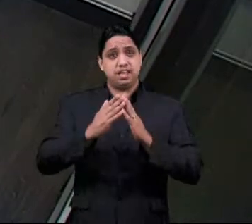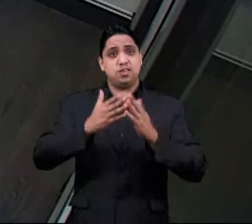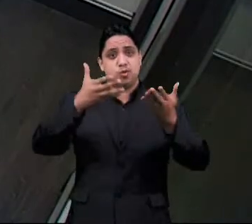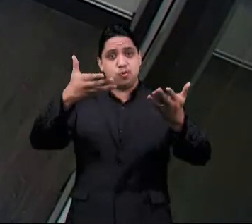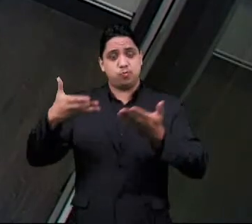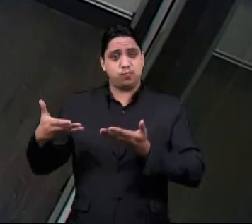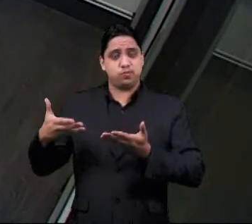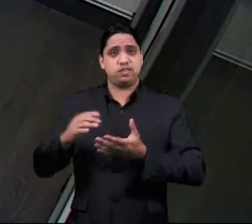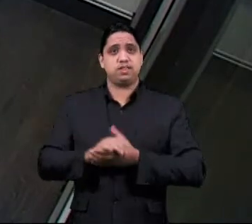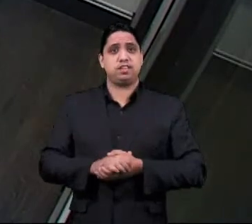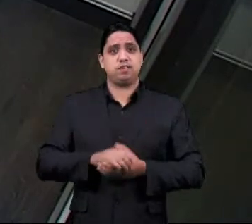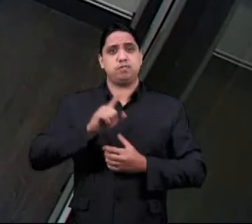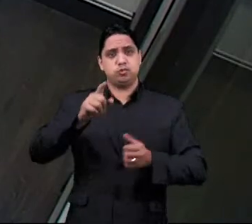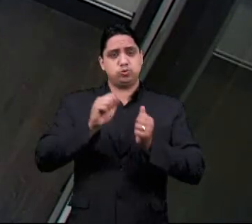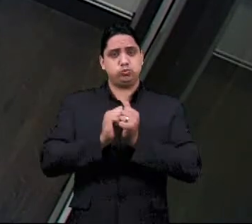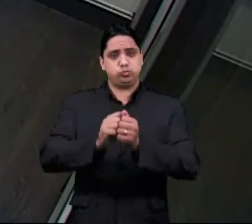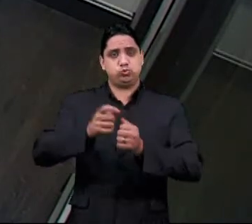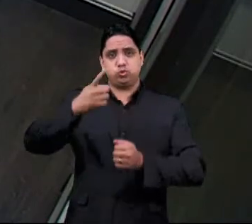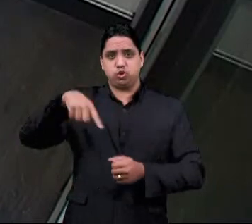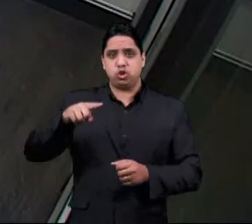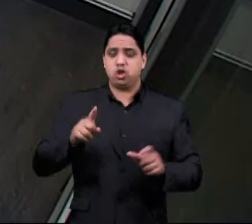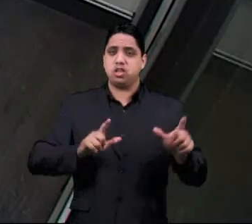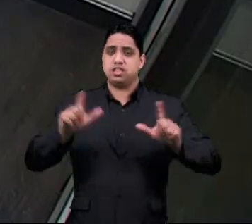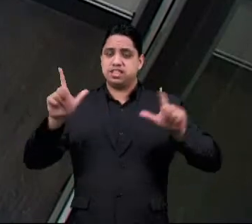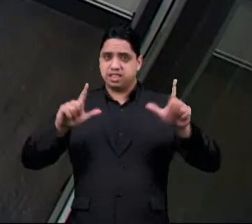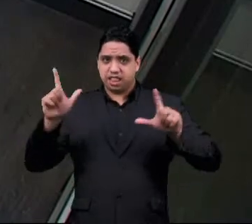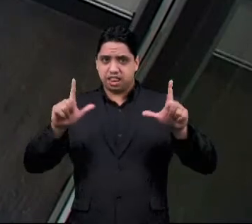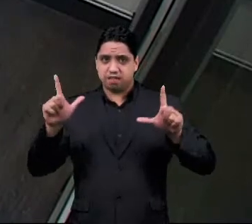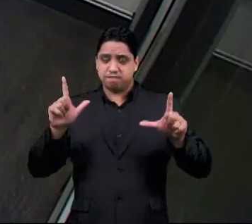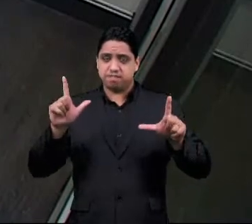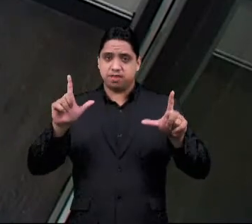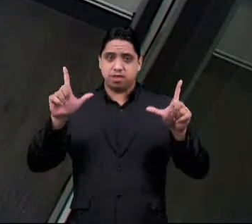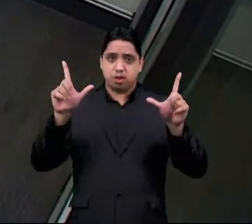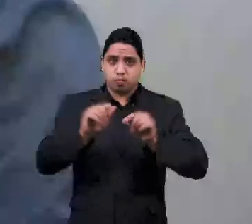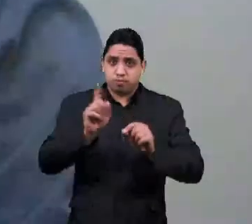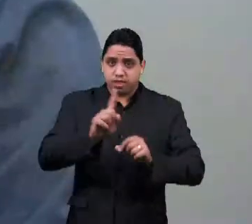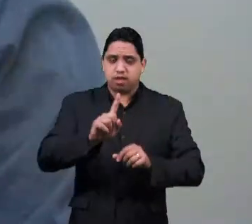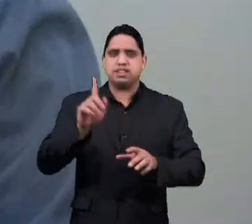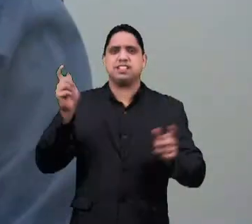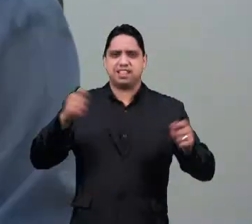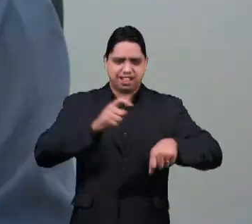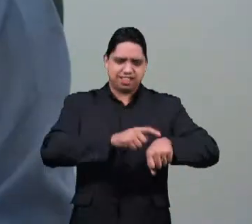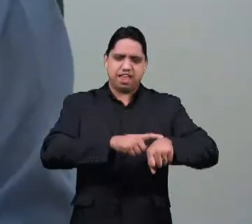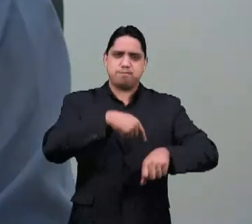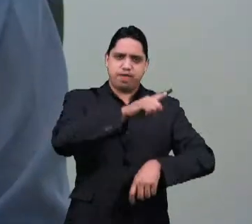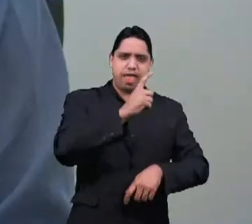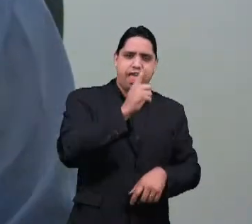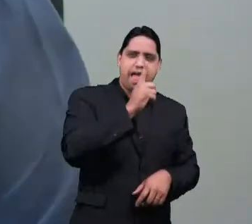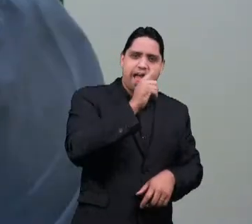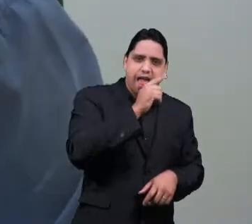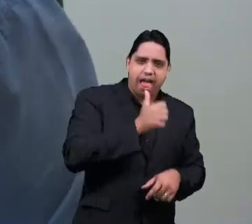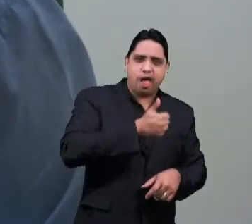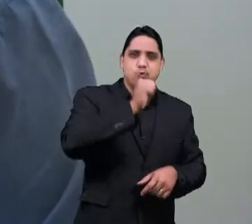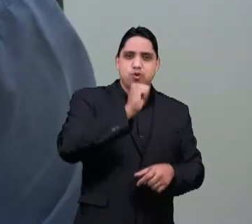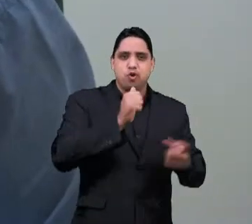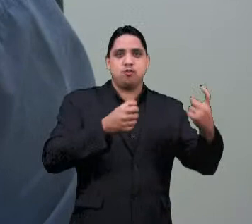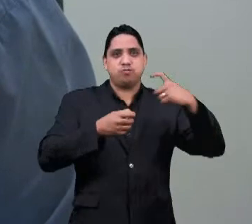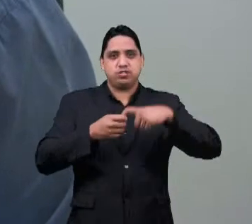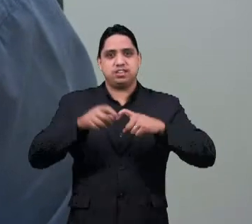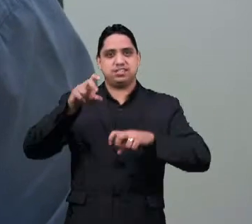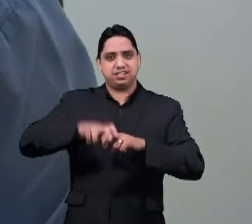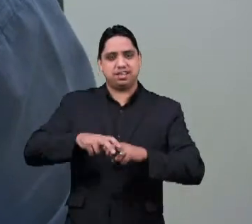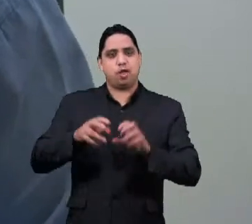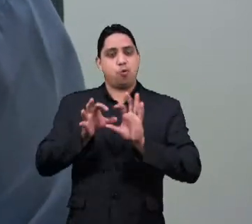possa continuar conosco. Não desligue a sua televisão, dá tempo de tomar uma água, voltar, sentar, já buscar a comunhão para o